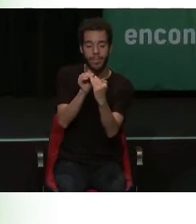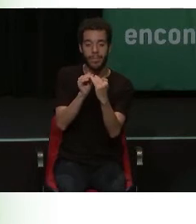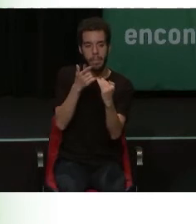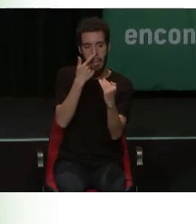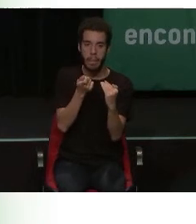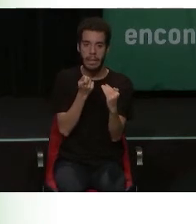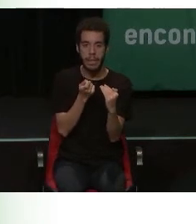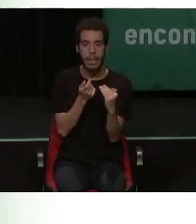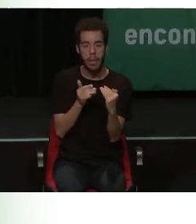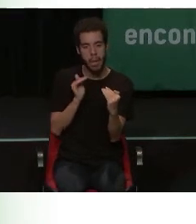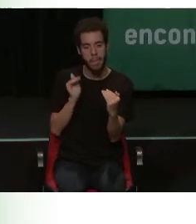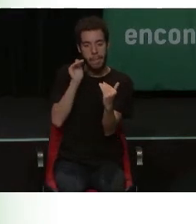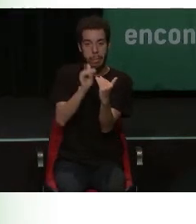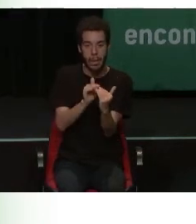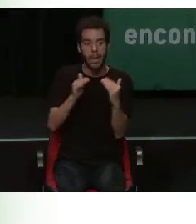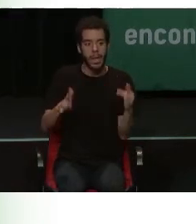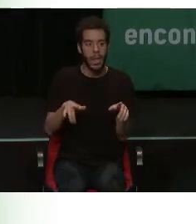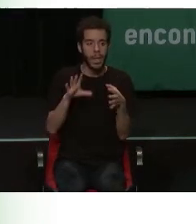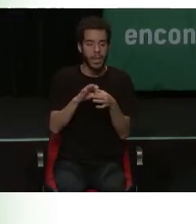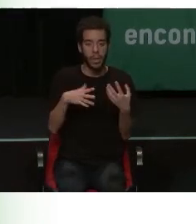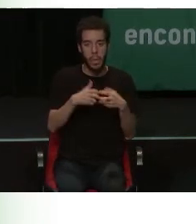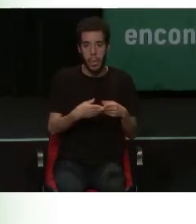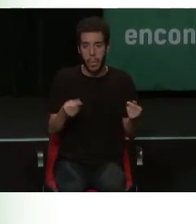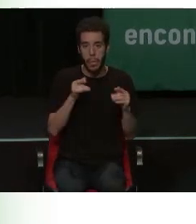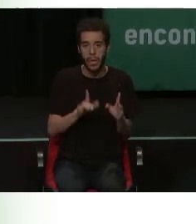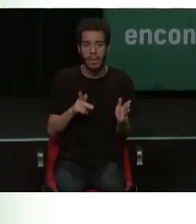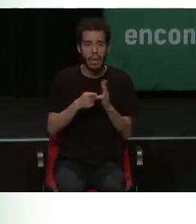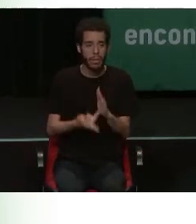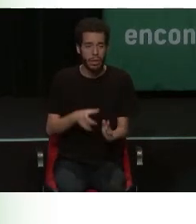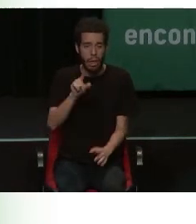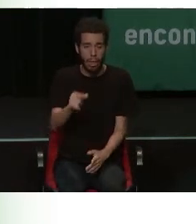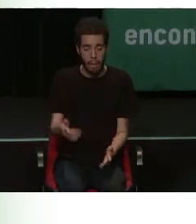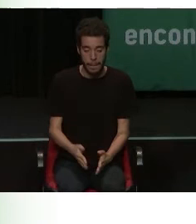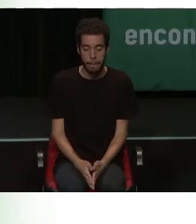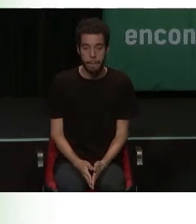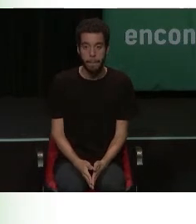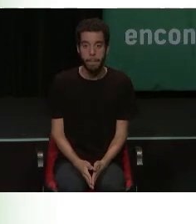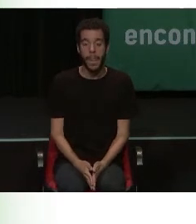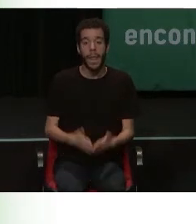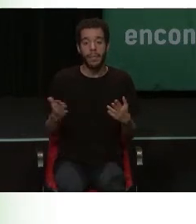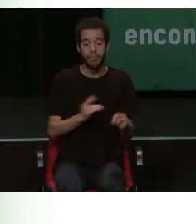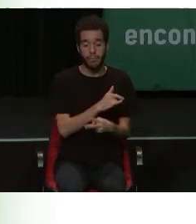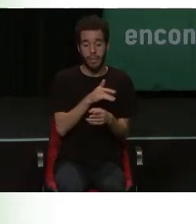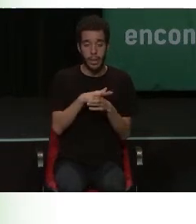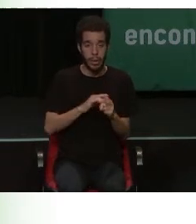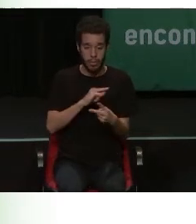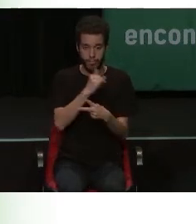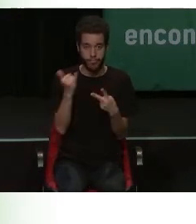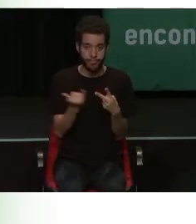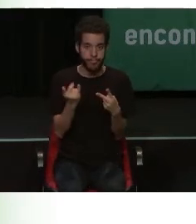de resolução, mas com tecnologia de baixo custo. O segundo caso, com a